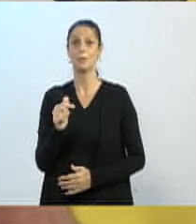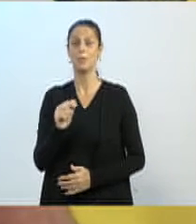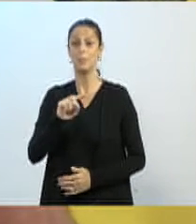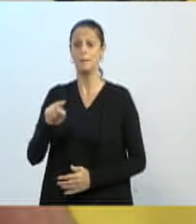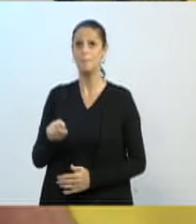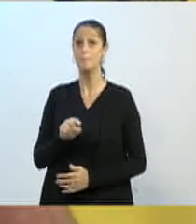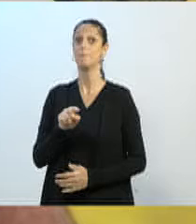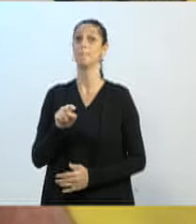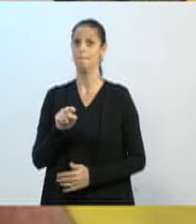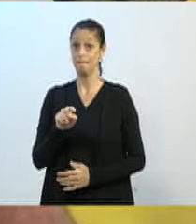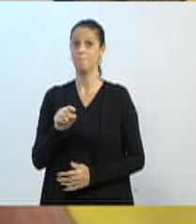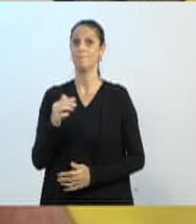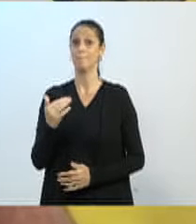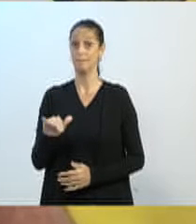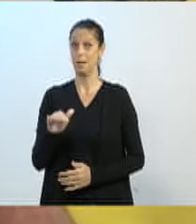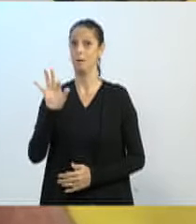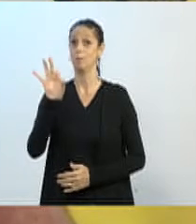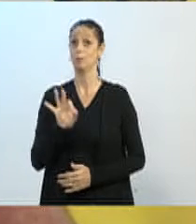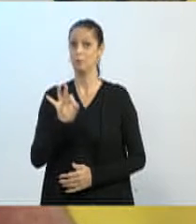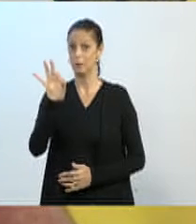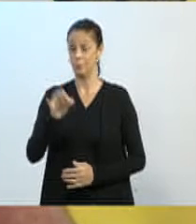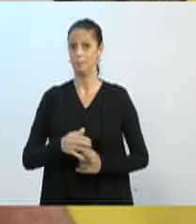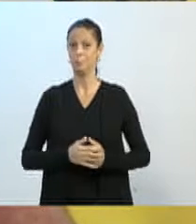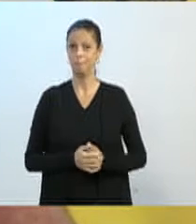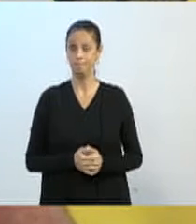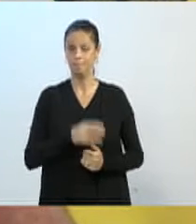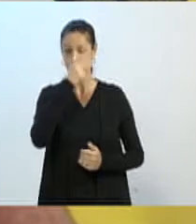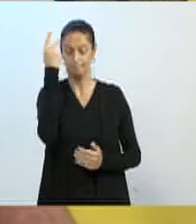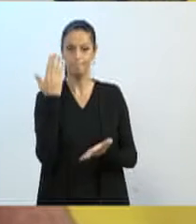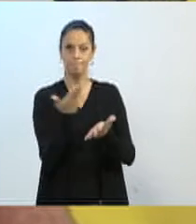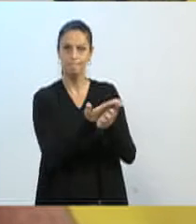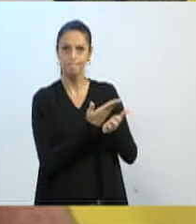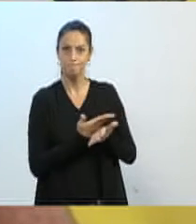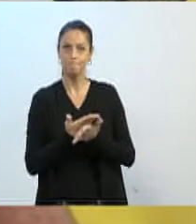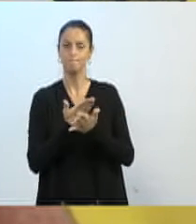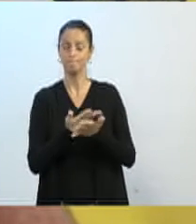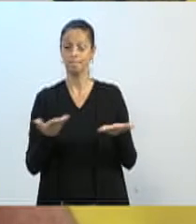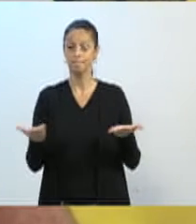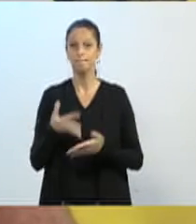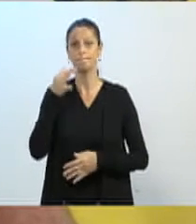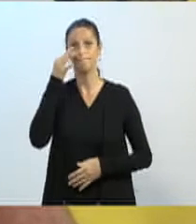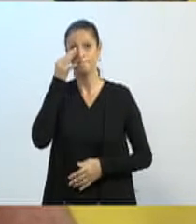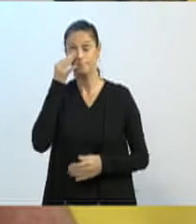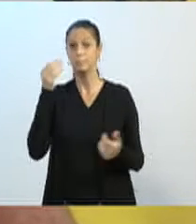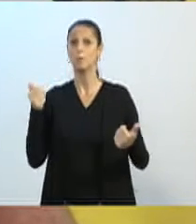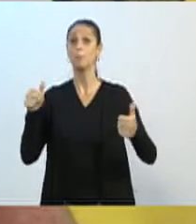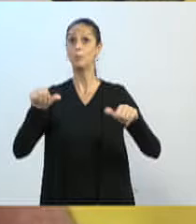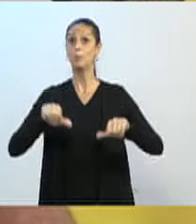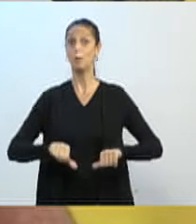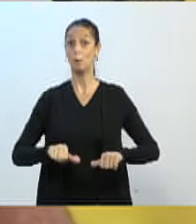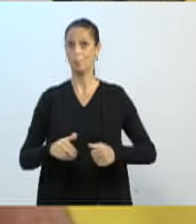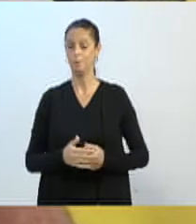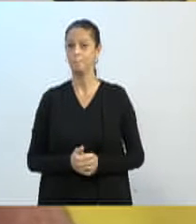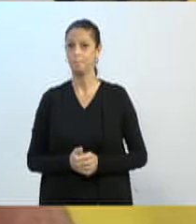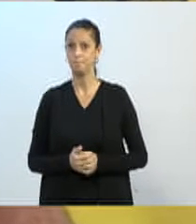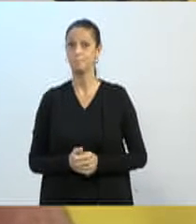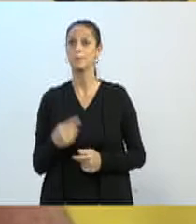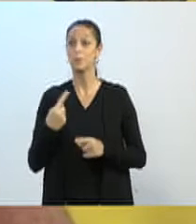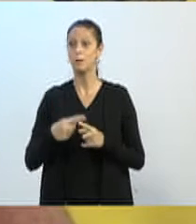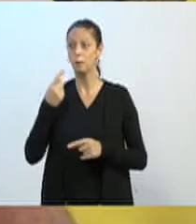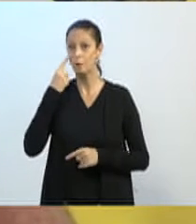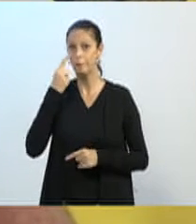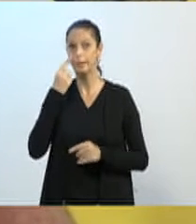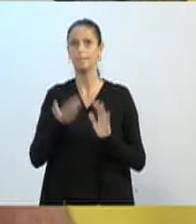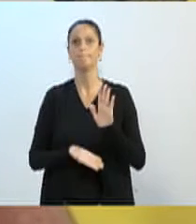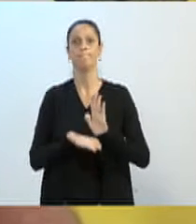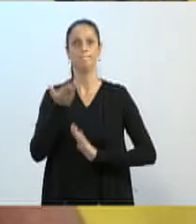67,5%. Conforme apresentado pelo estudo, o cenário se torna ainda mais dramático quando se leva em conta o aumento constante